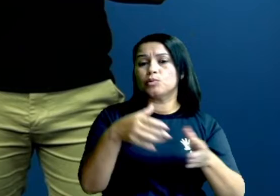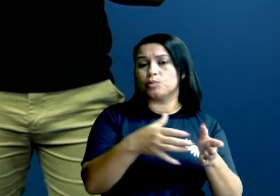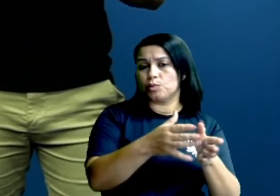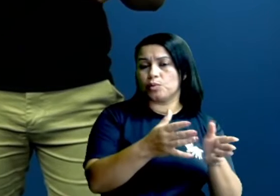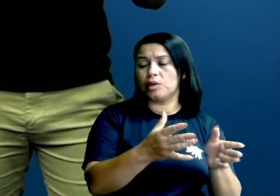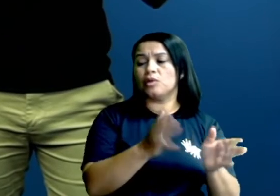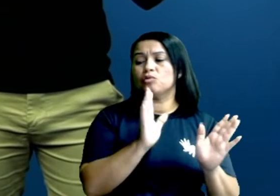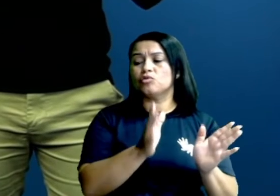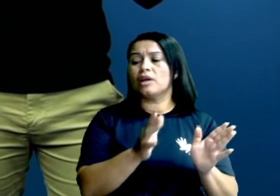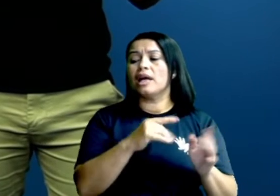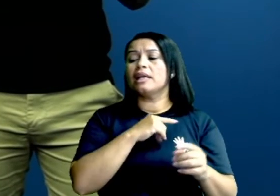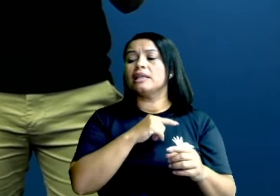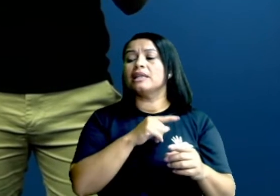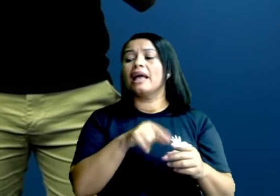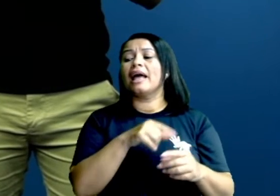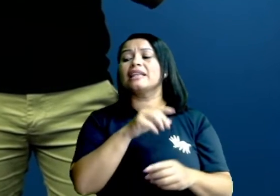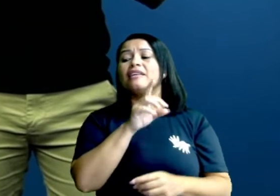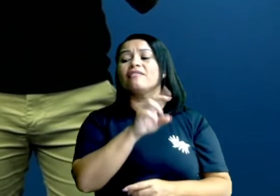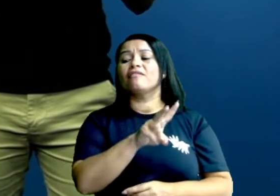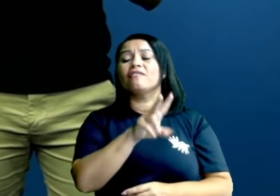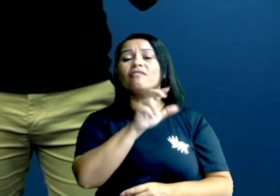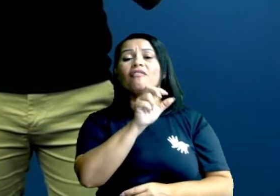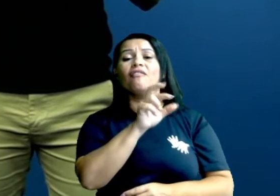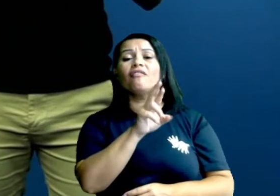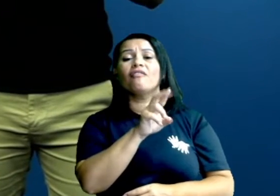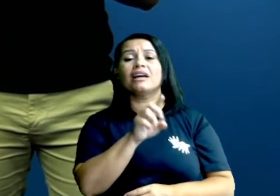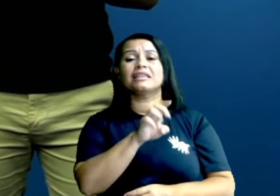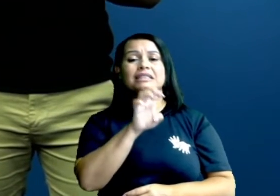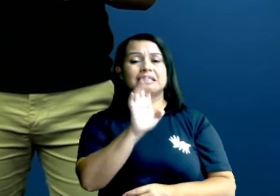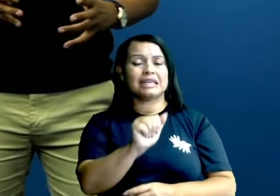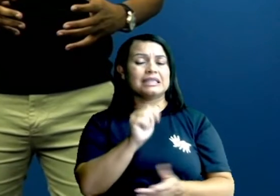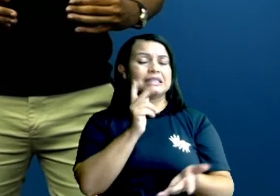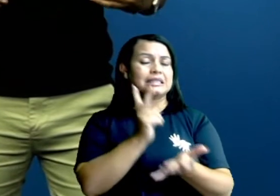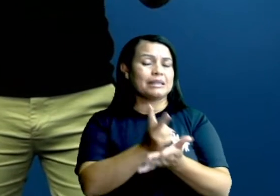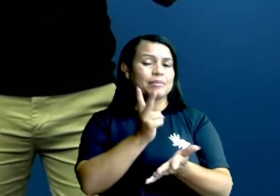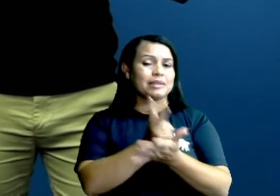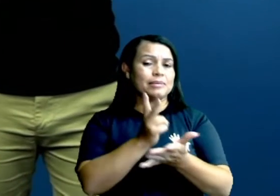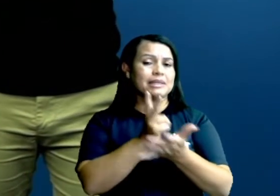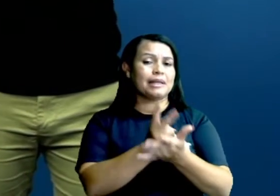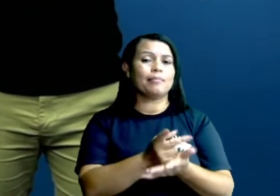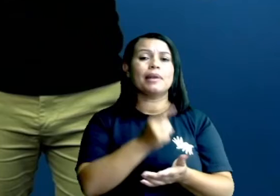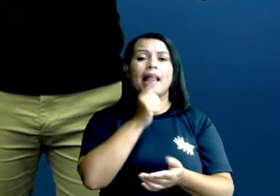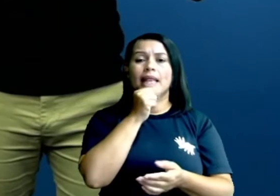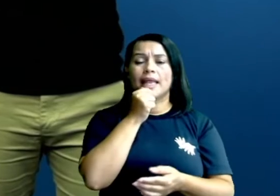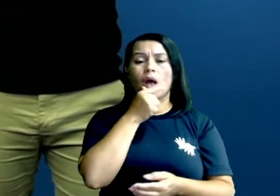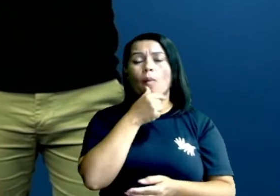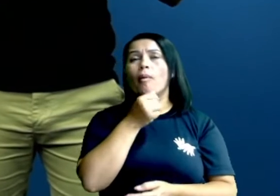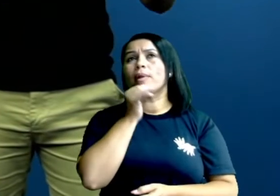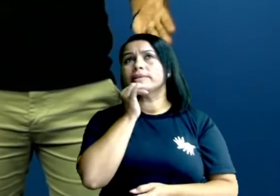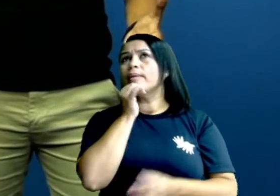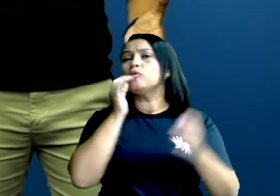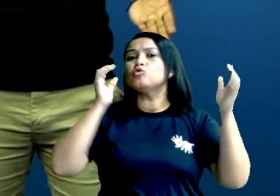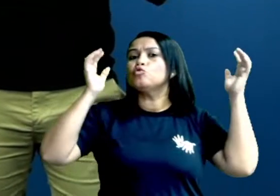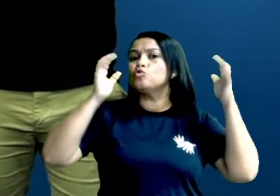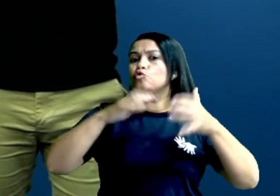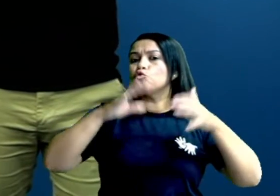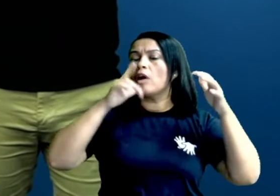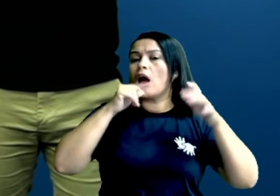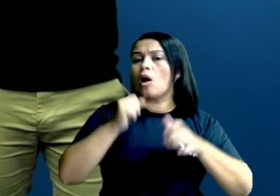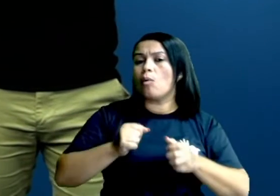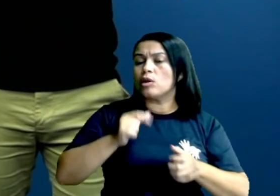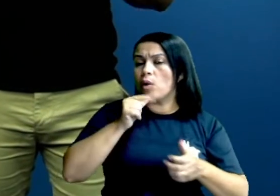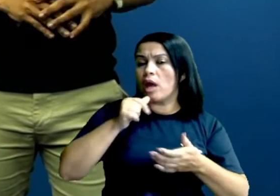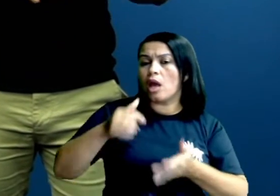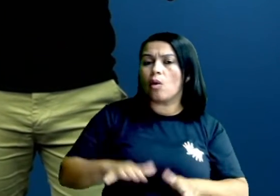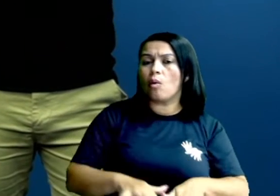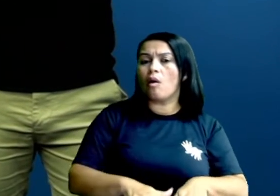vai estar presente, a mata de várzea ela vai estar periodicamente inundada. Então, no período de maior chuva e que os rios aumentam